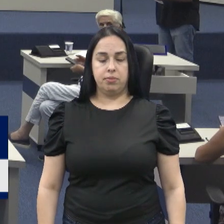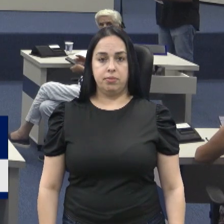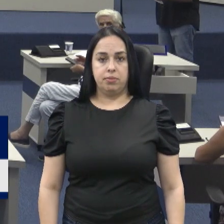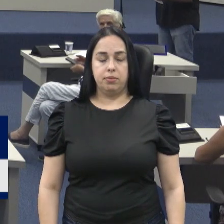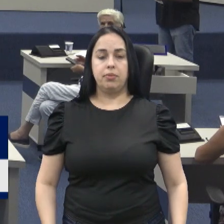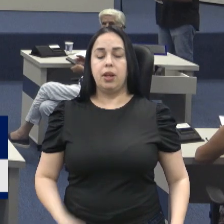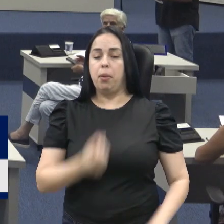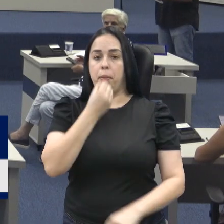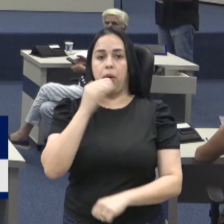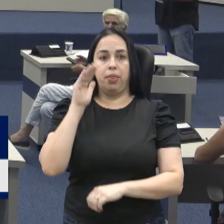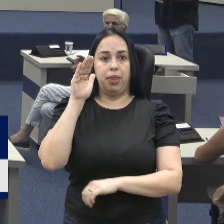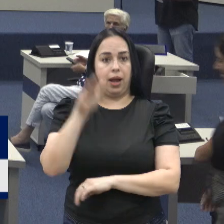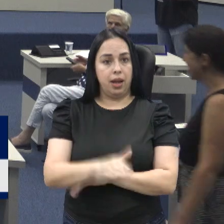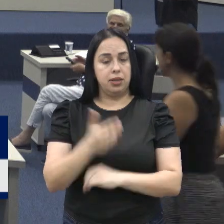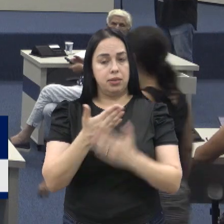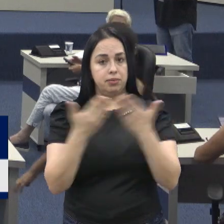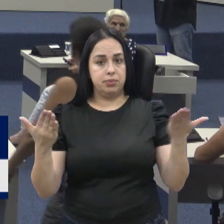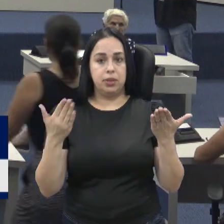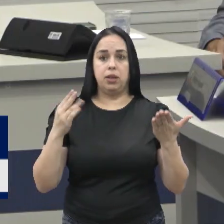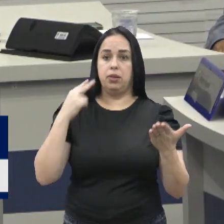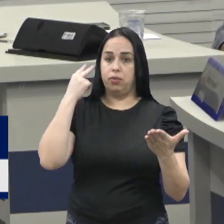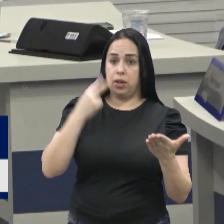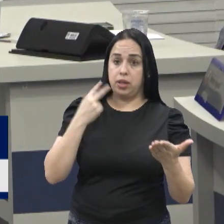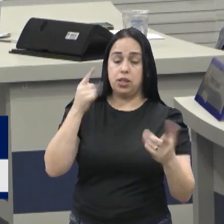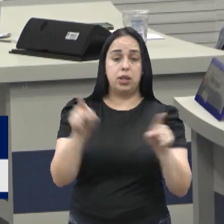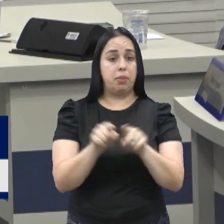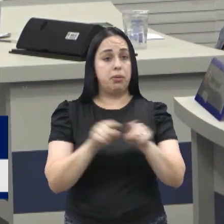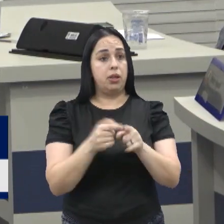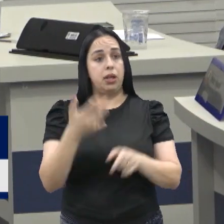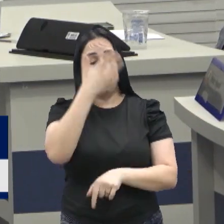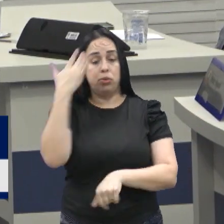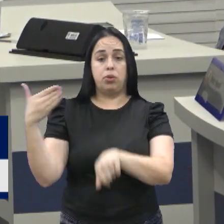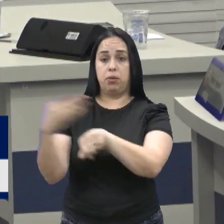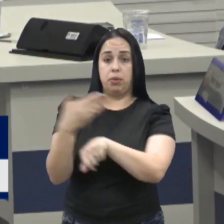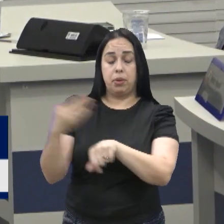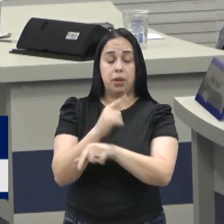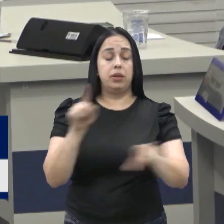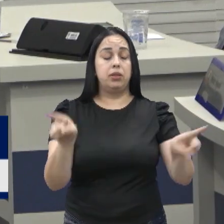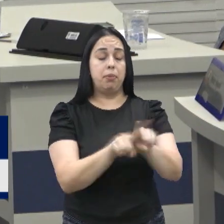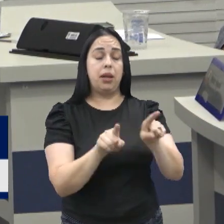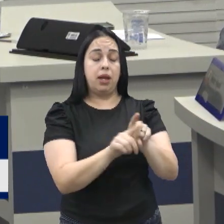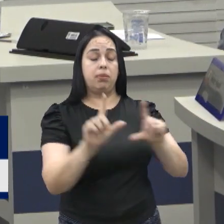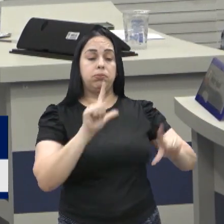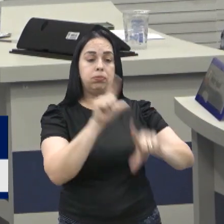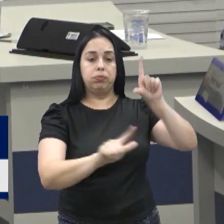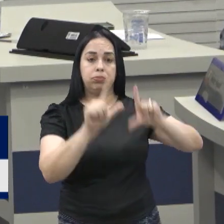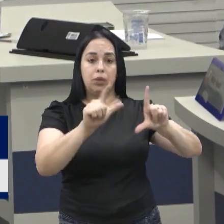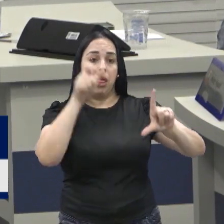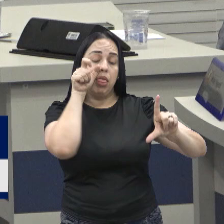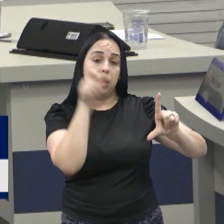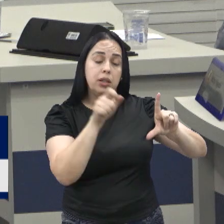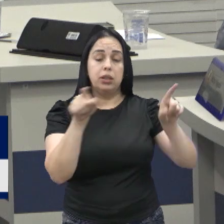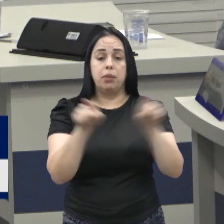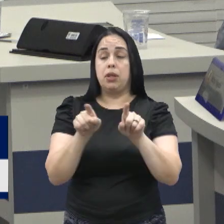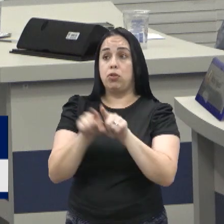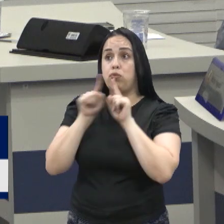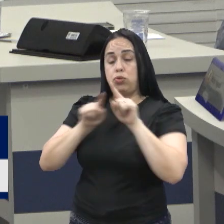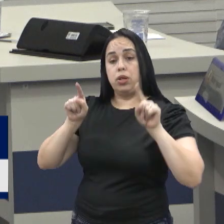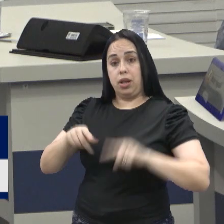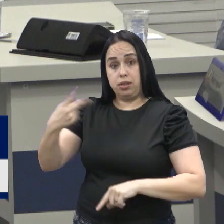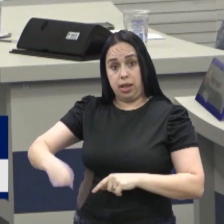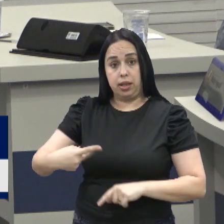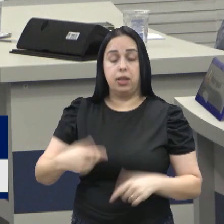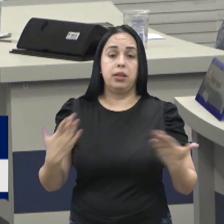Boa tarde, senhor presidente, vereadores, vereadora, público presente, público que nos assiste através da TV Câmara, aos funcionários da casa. Senhor